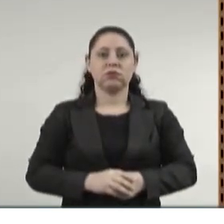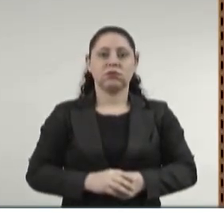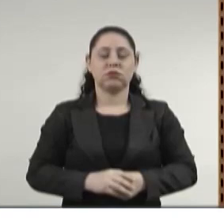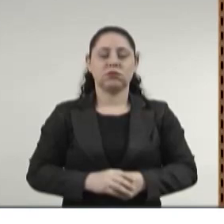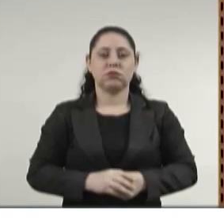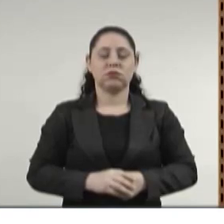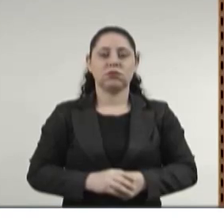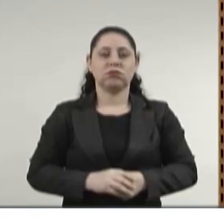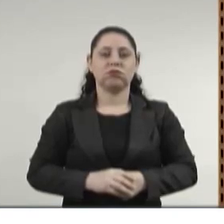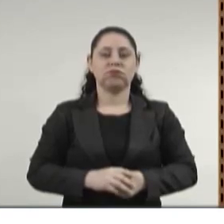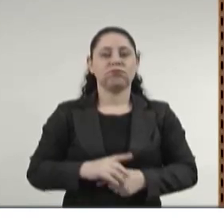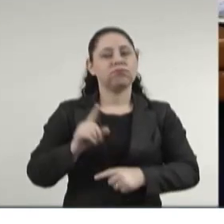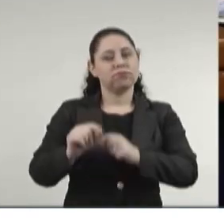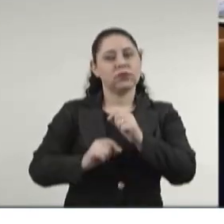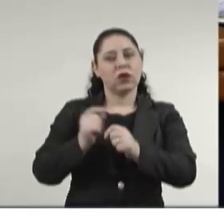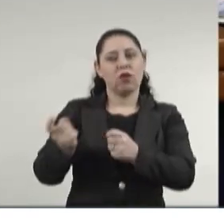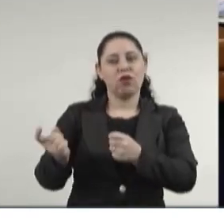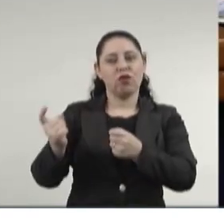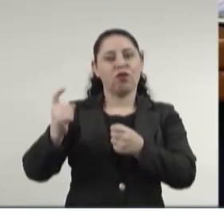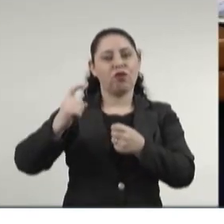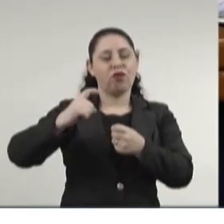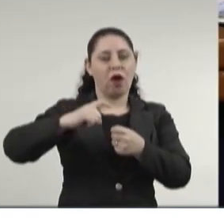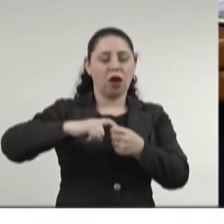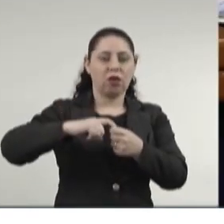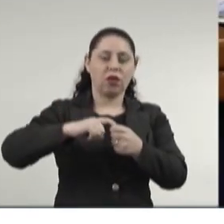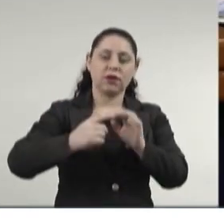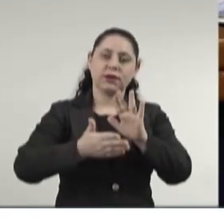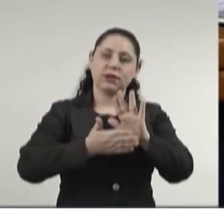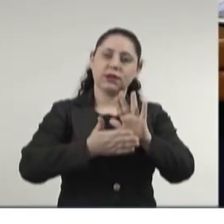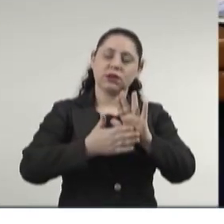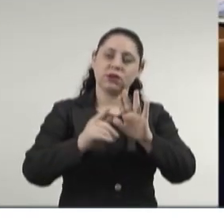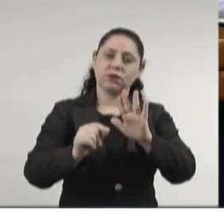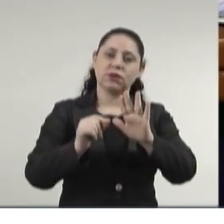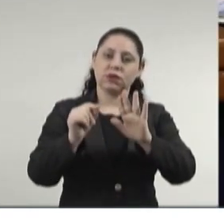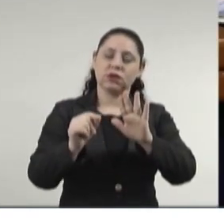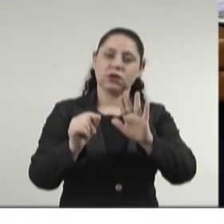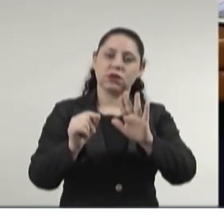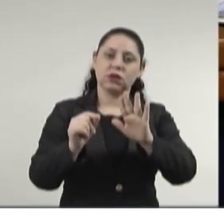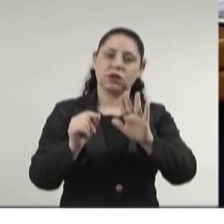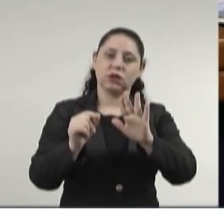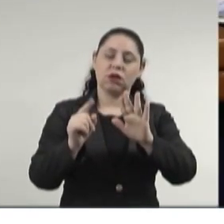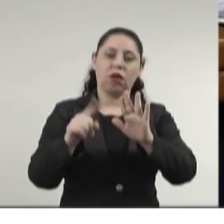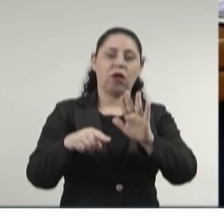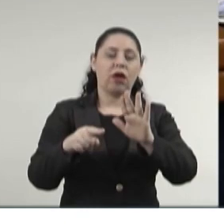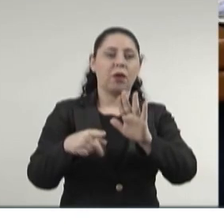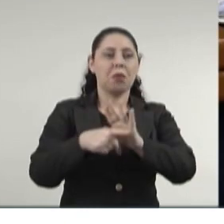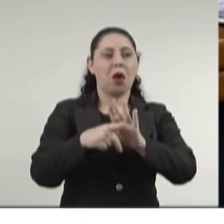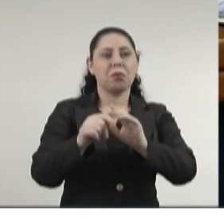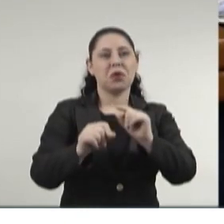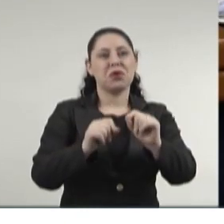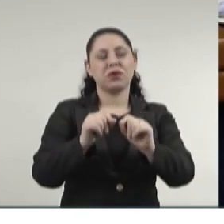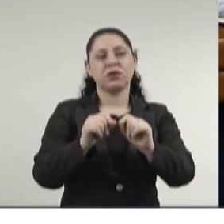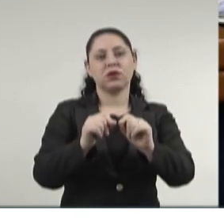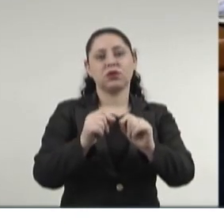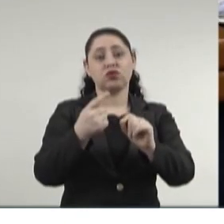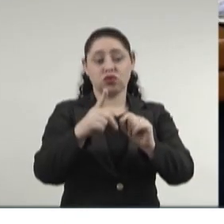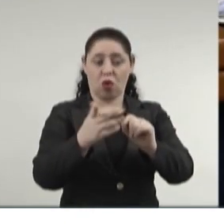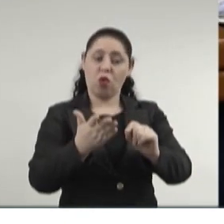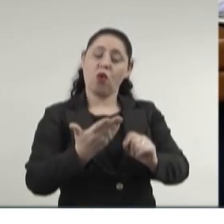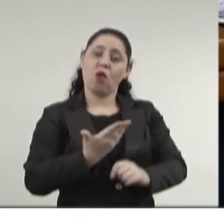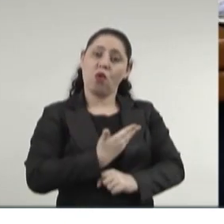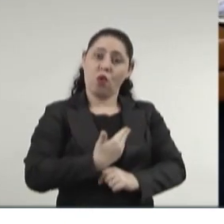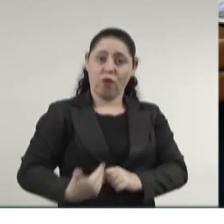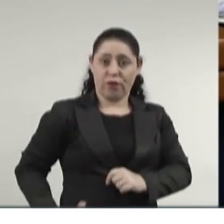comissão resgate essa iniciativa que foi ainda do seu